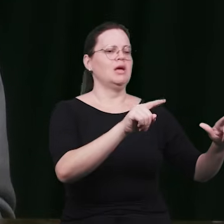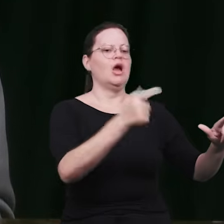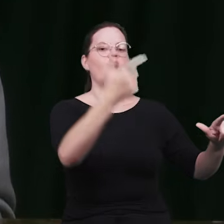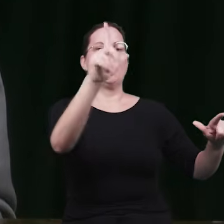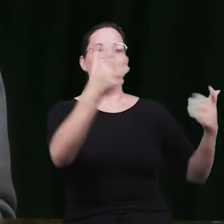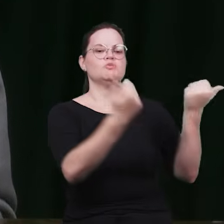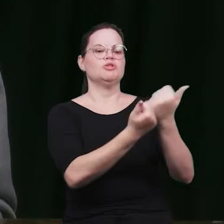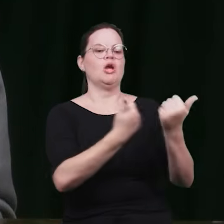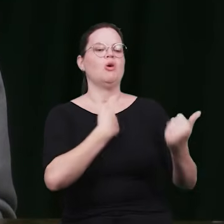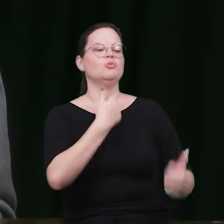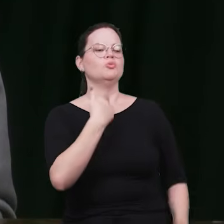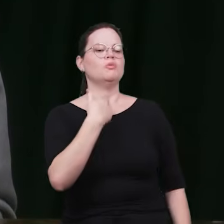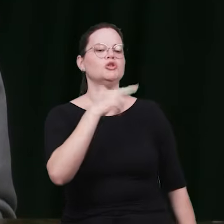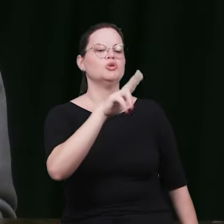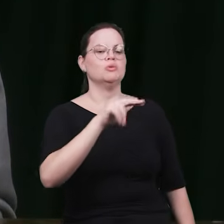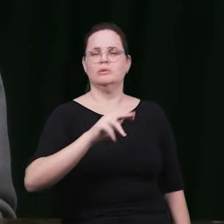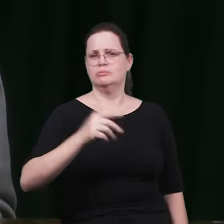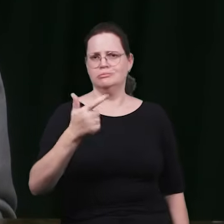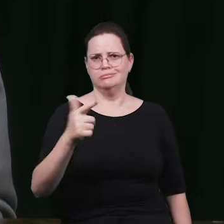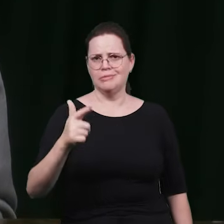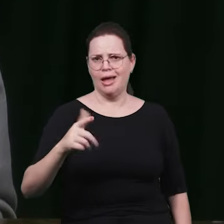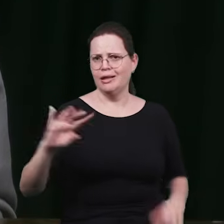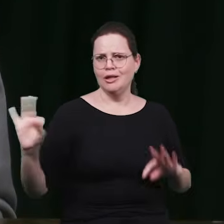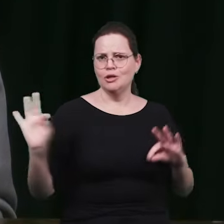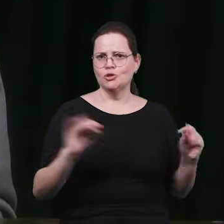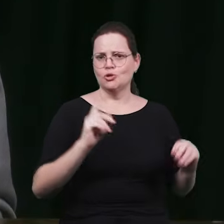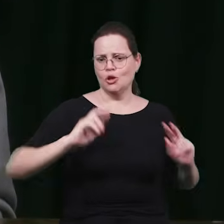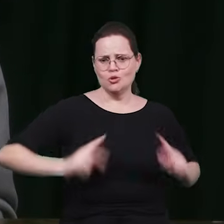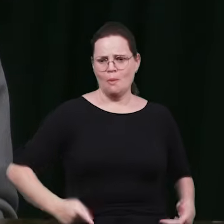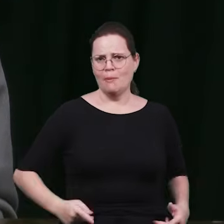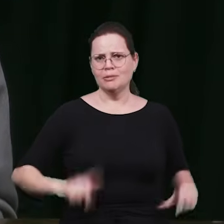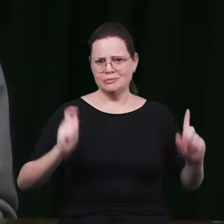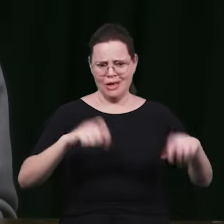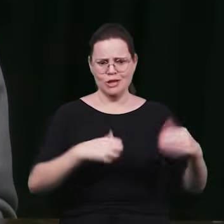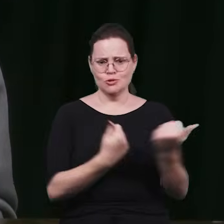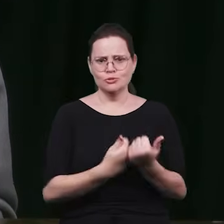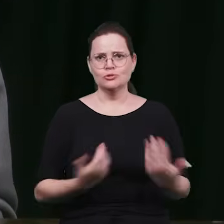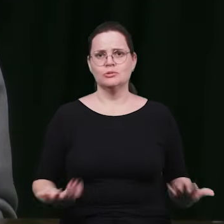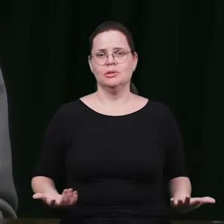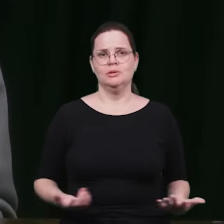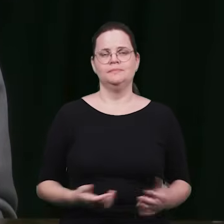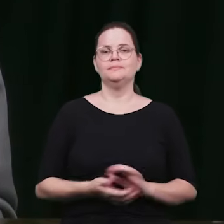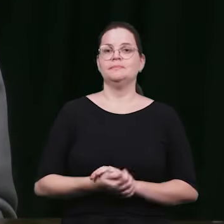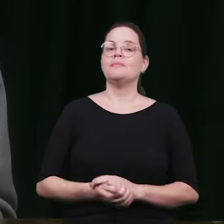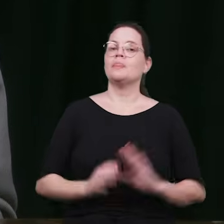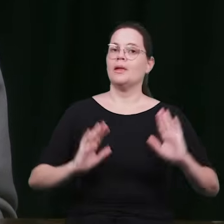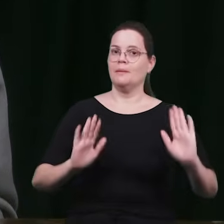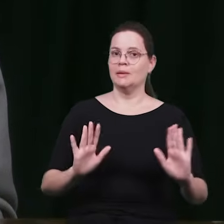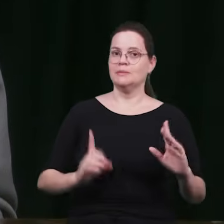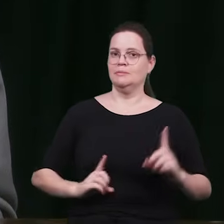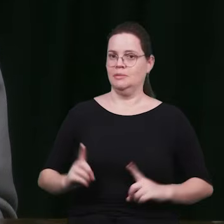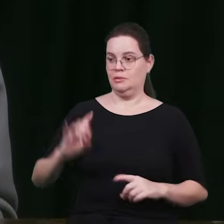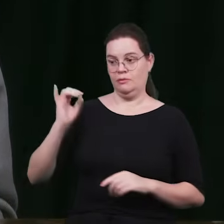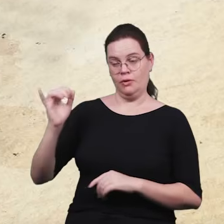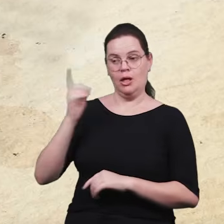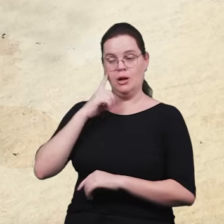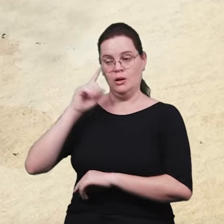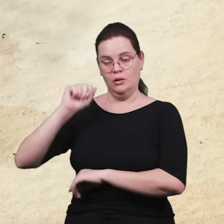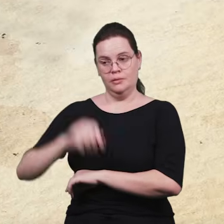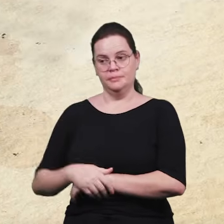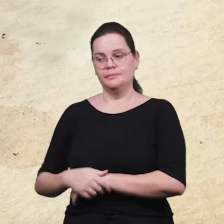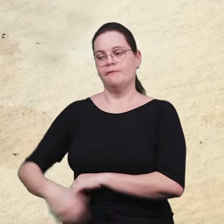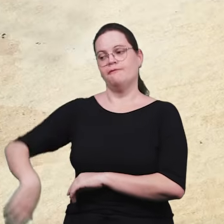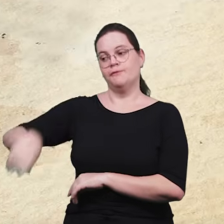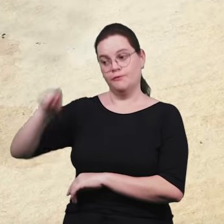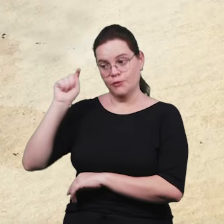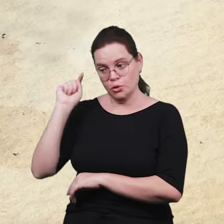somos substituíveis. Então, ele diz assim: socorro, livramento, de outra parte virá para os judeus, mas tu e